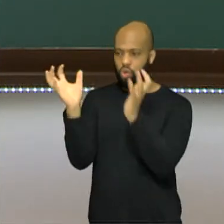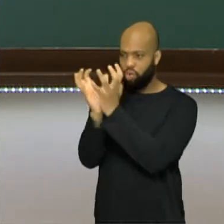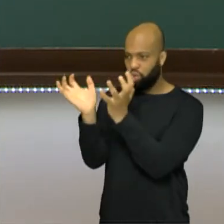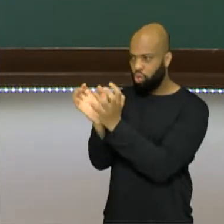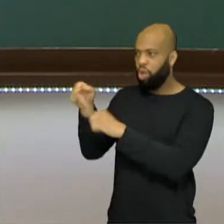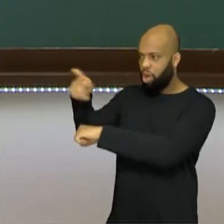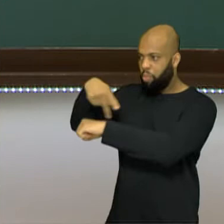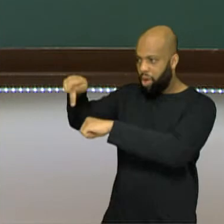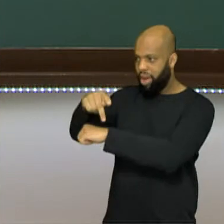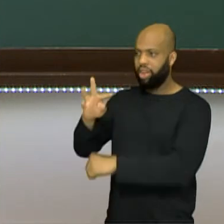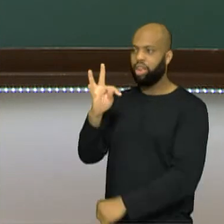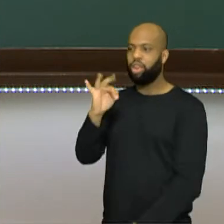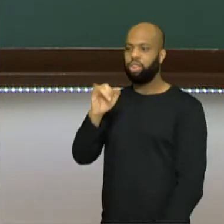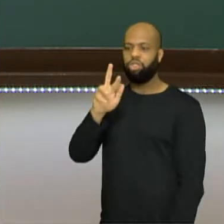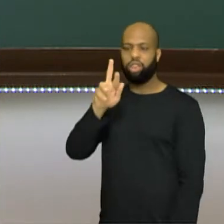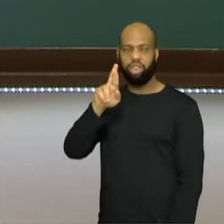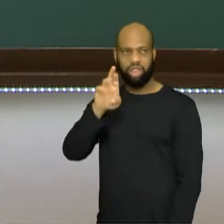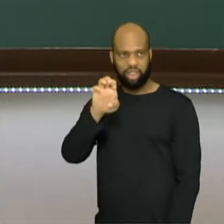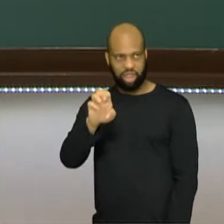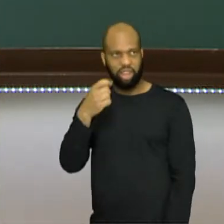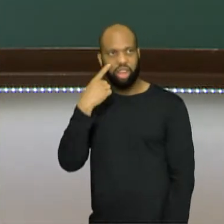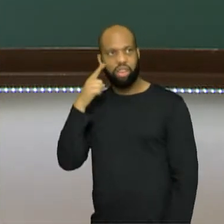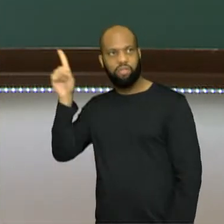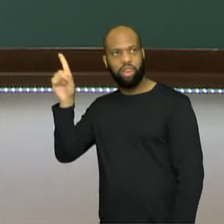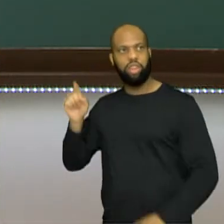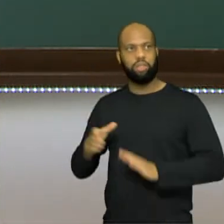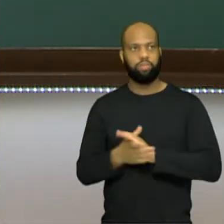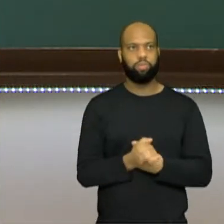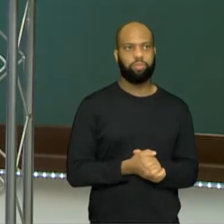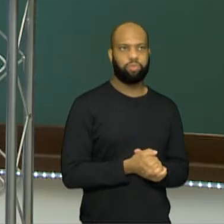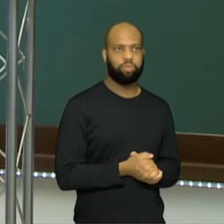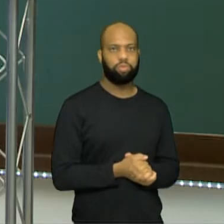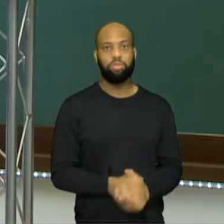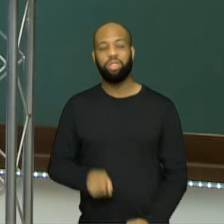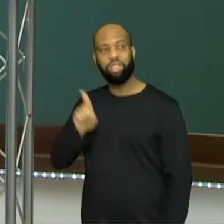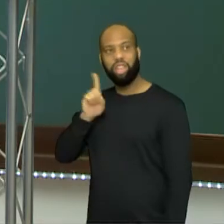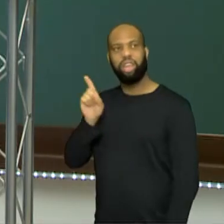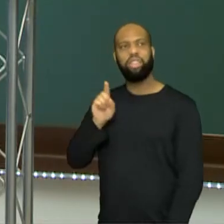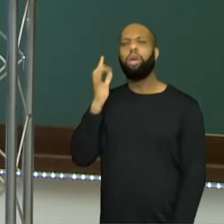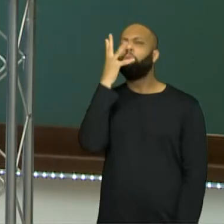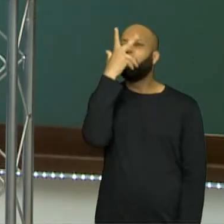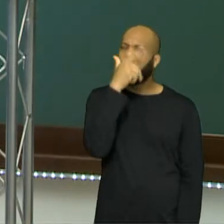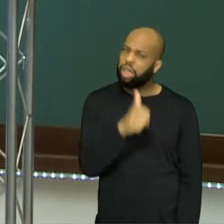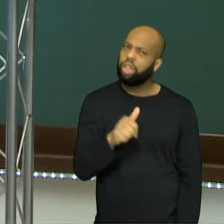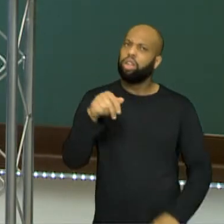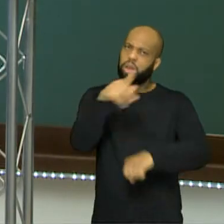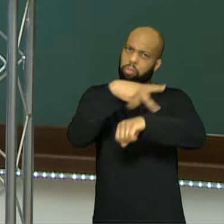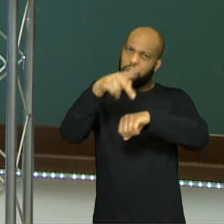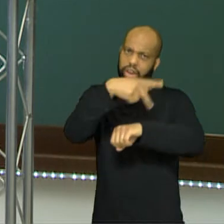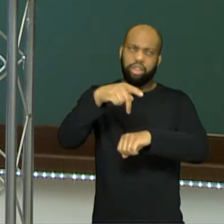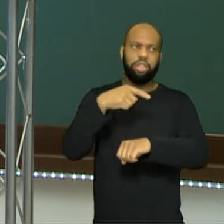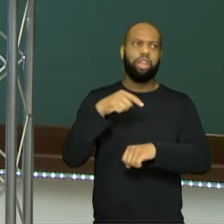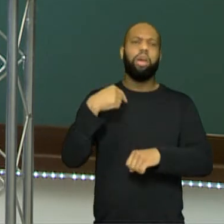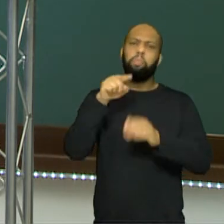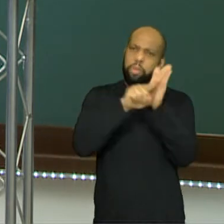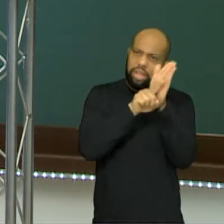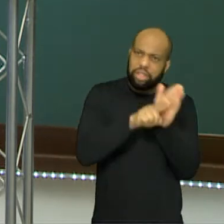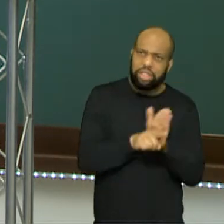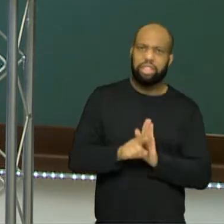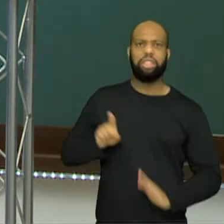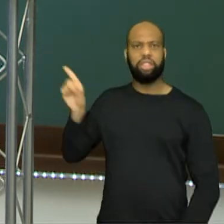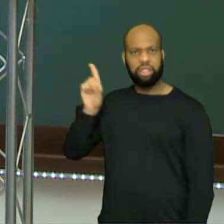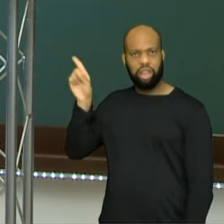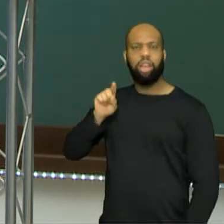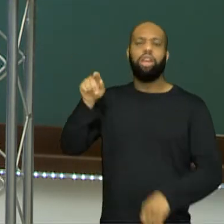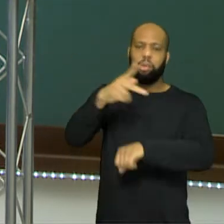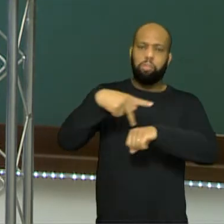asiáticos. A Tailândia, observem a imagem. As imagens são belíssimas desses países, indico que vocês pesquisem na internet